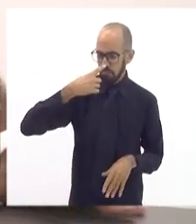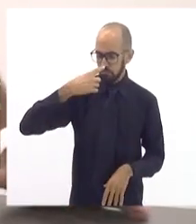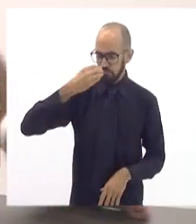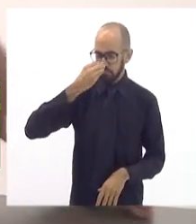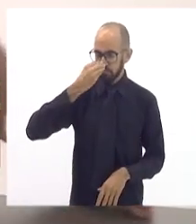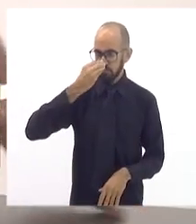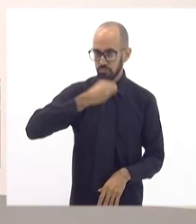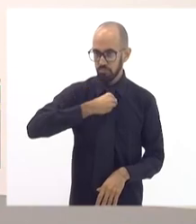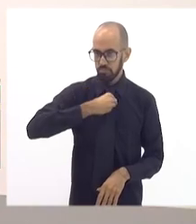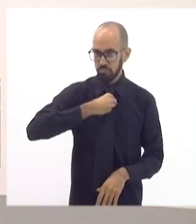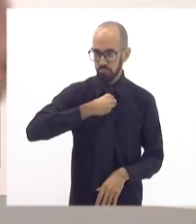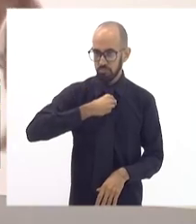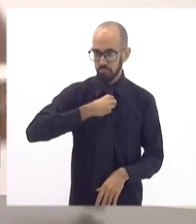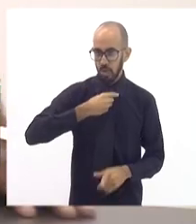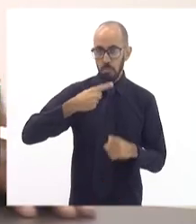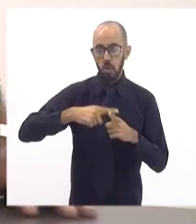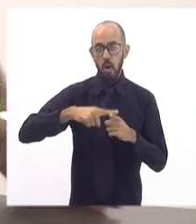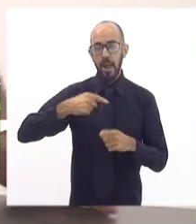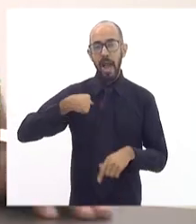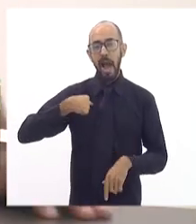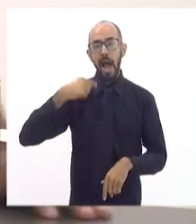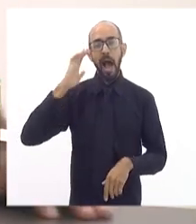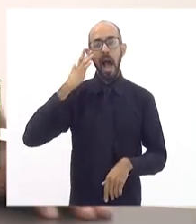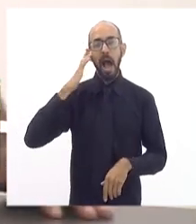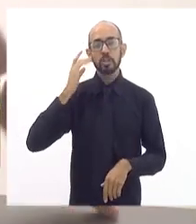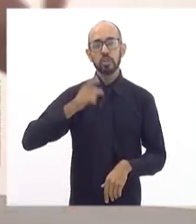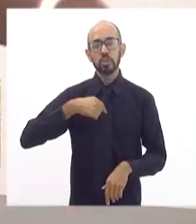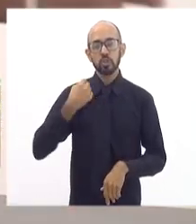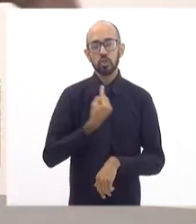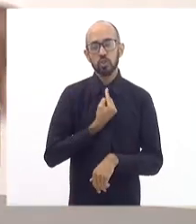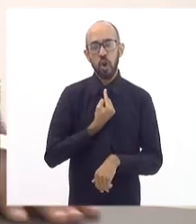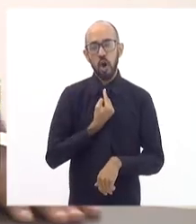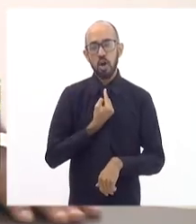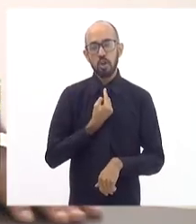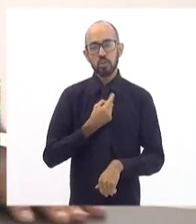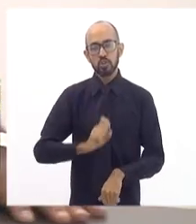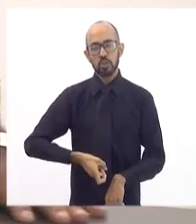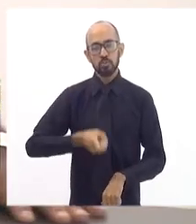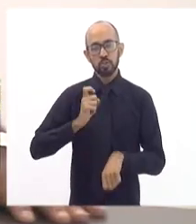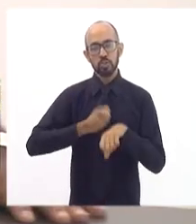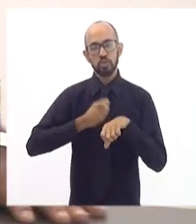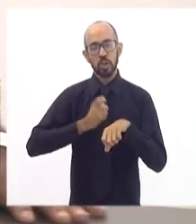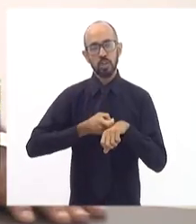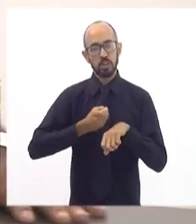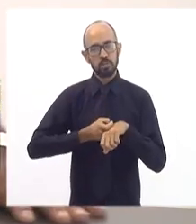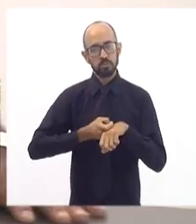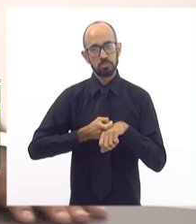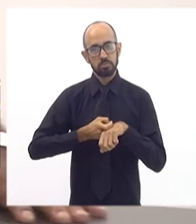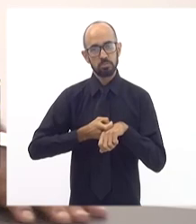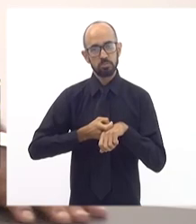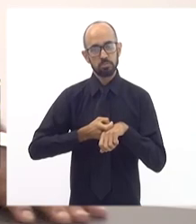porque somos tachados de imbecis de cegos e ignorantes porque isso é assim